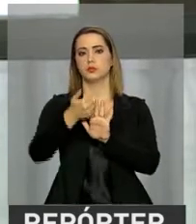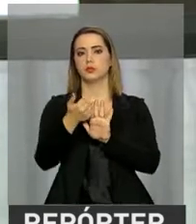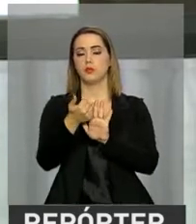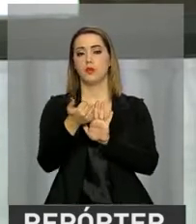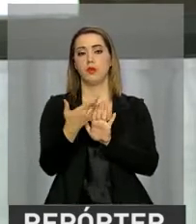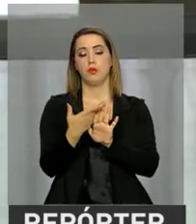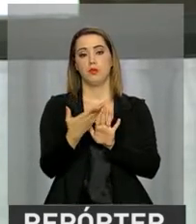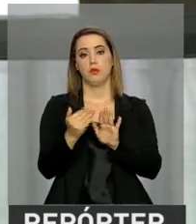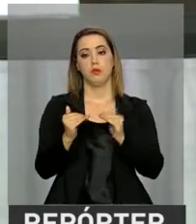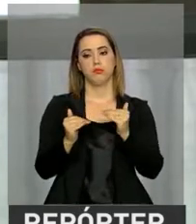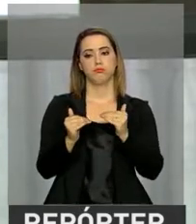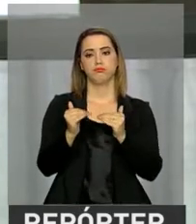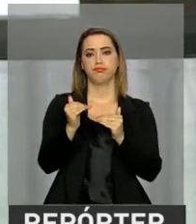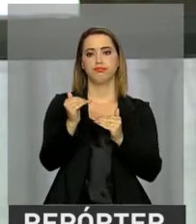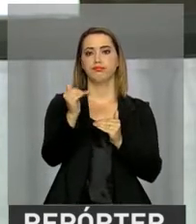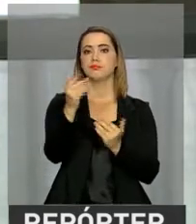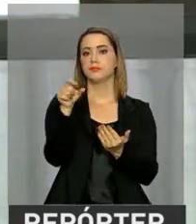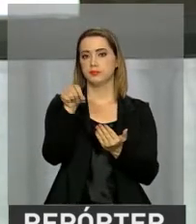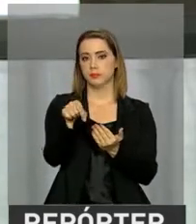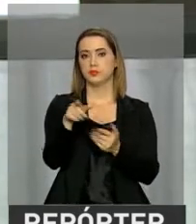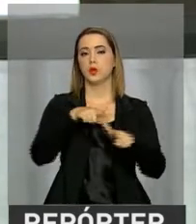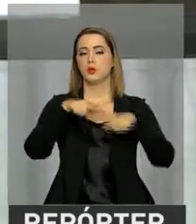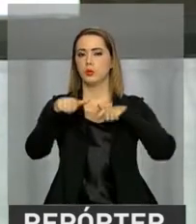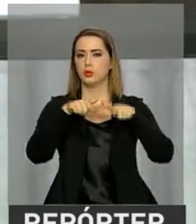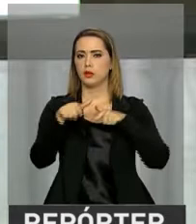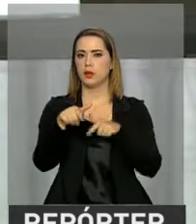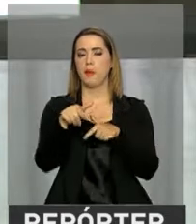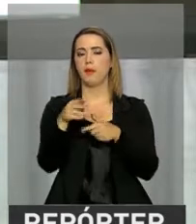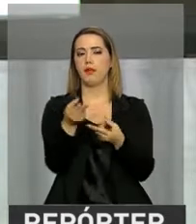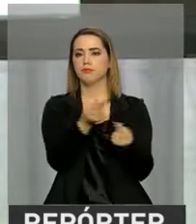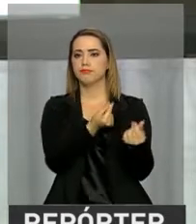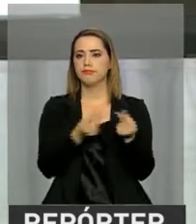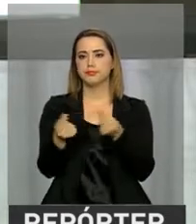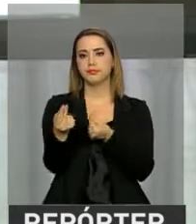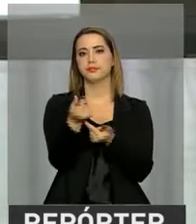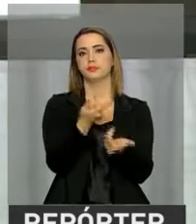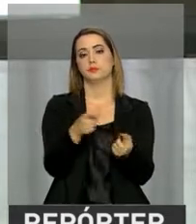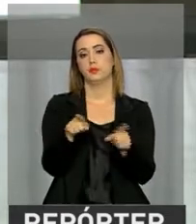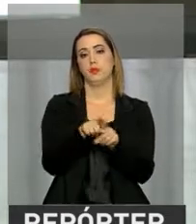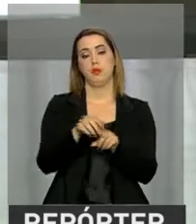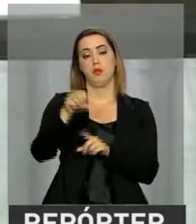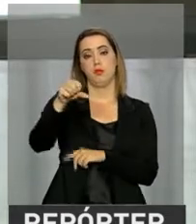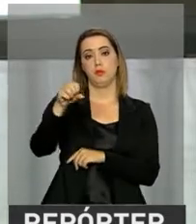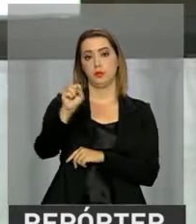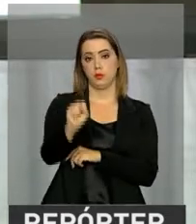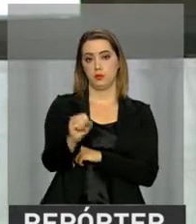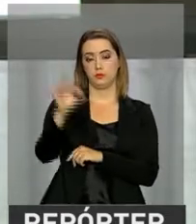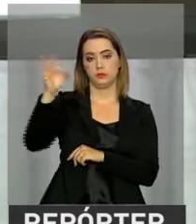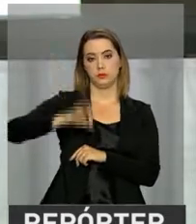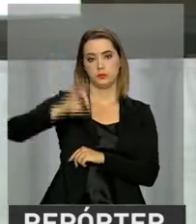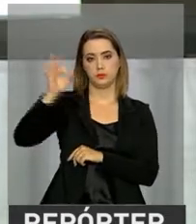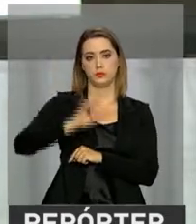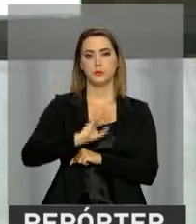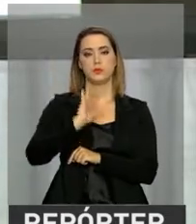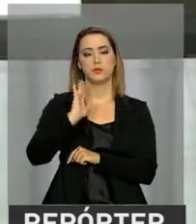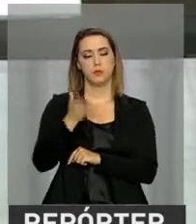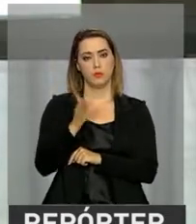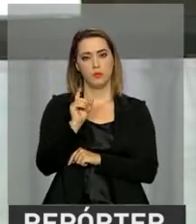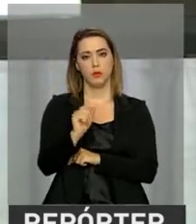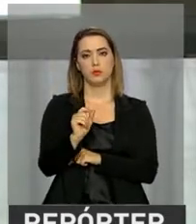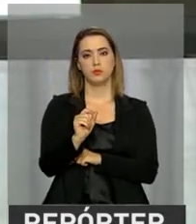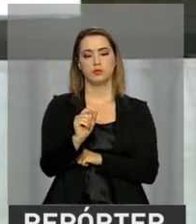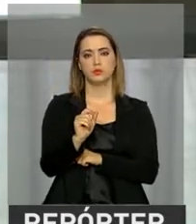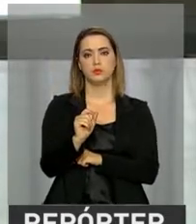de suas operações financeiras com quase 98% delas sendo classificadas